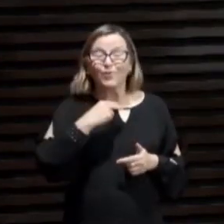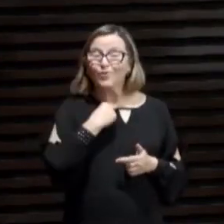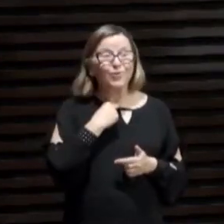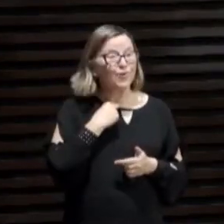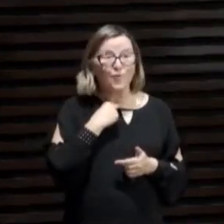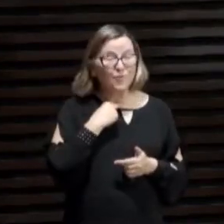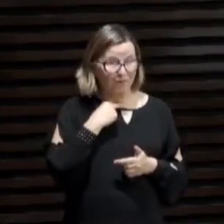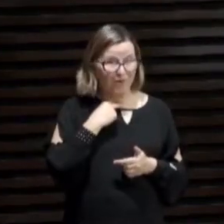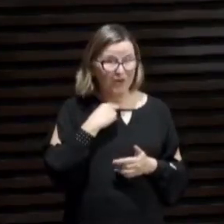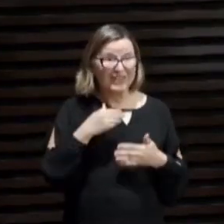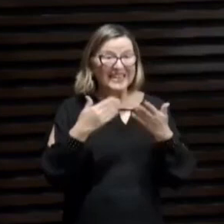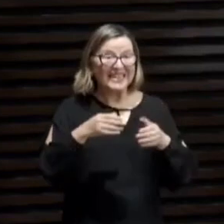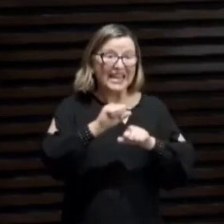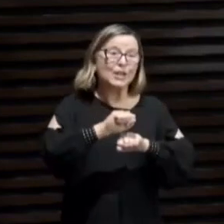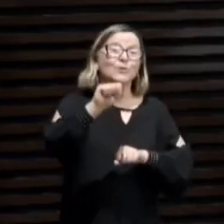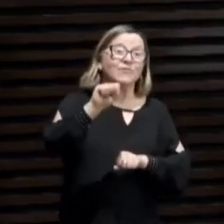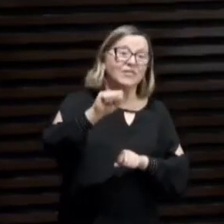Qual que é o nosso problema?